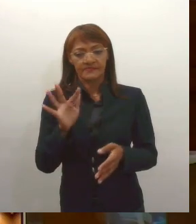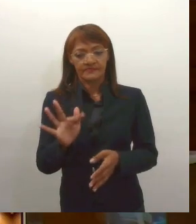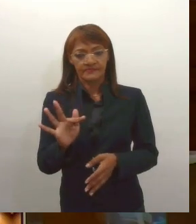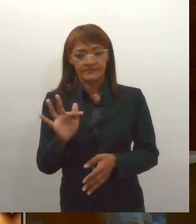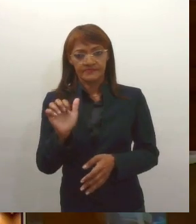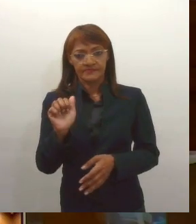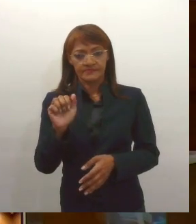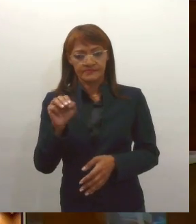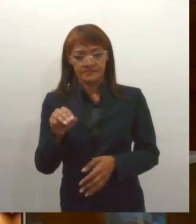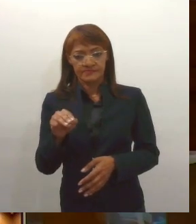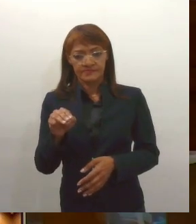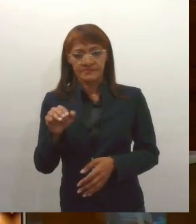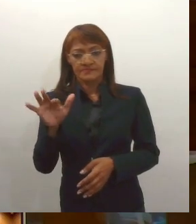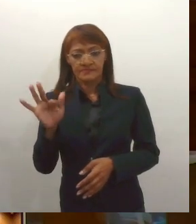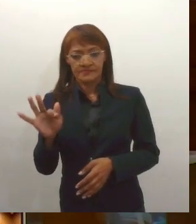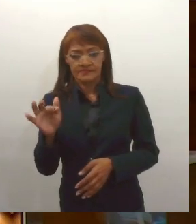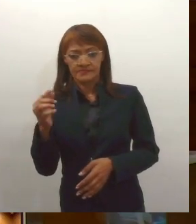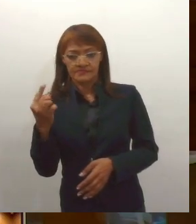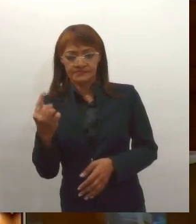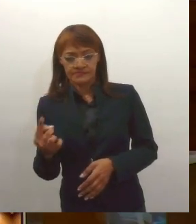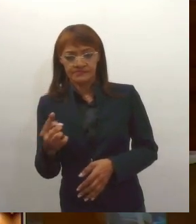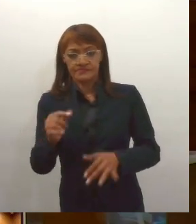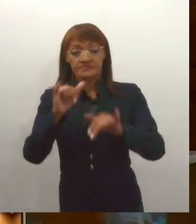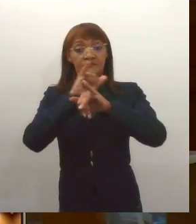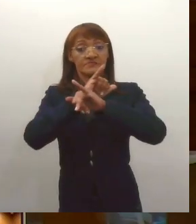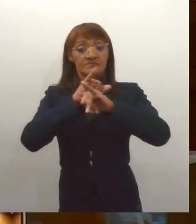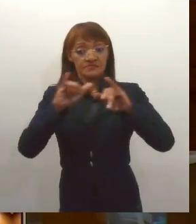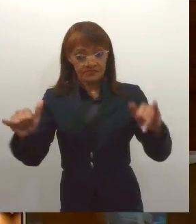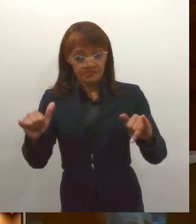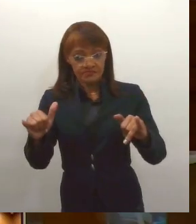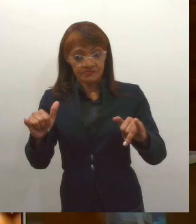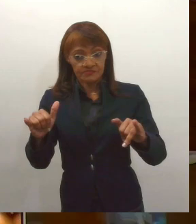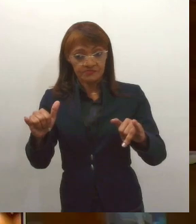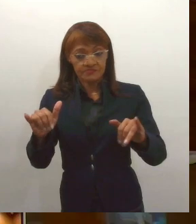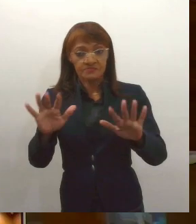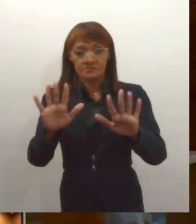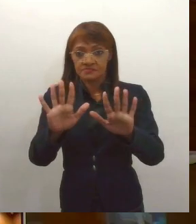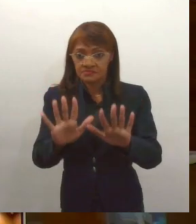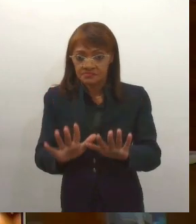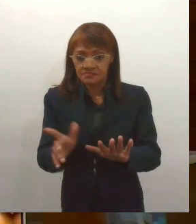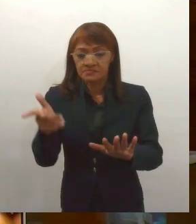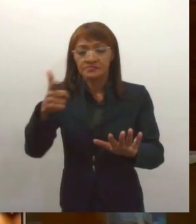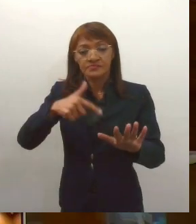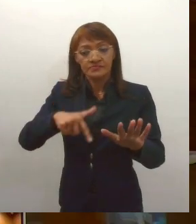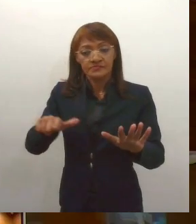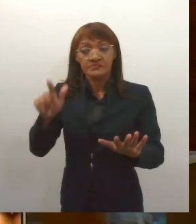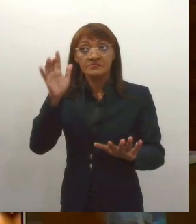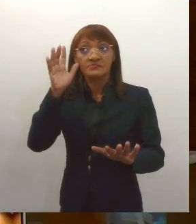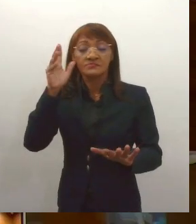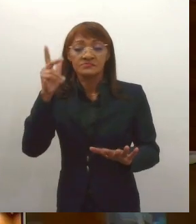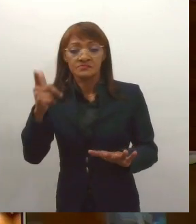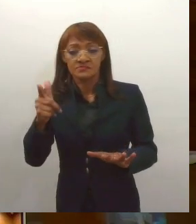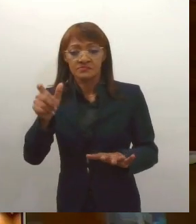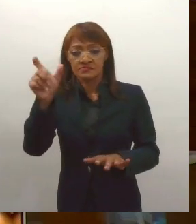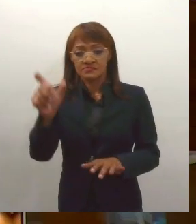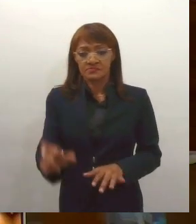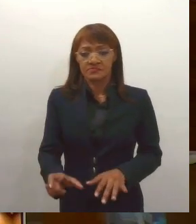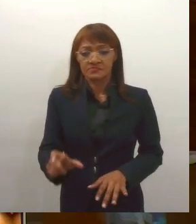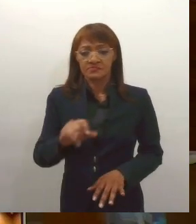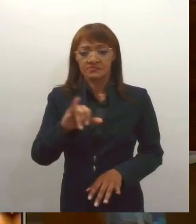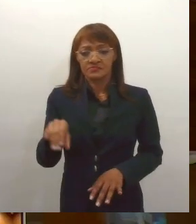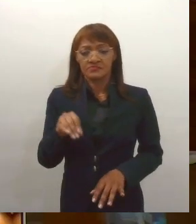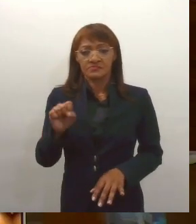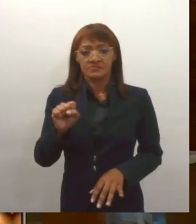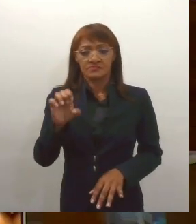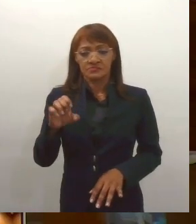por engano né mais uma vez do Senor José Cláudio dos Santos de 57